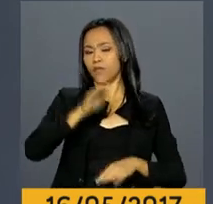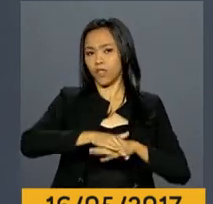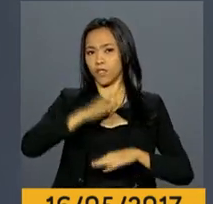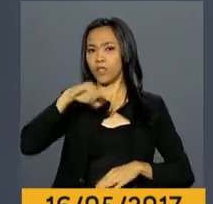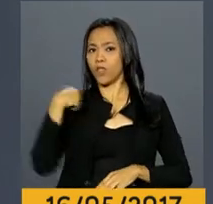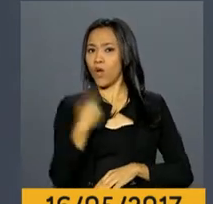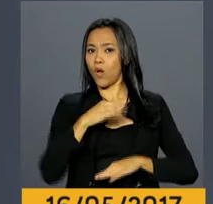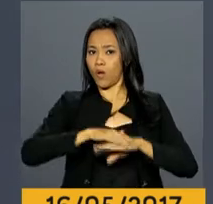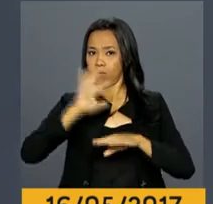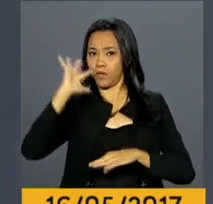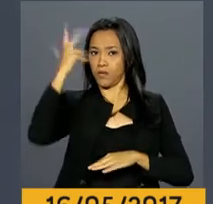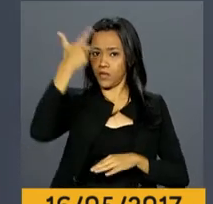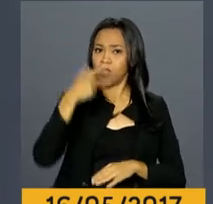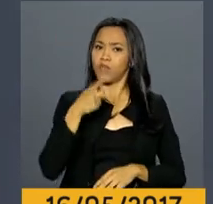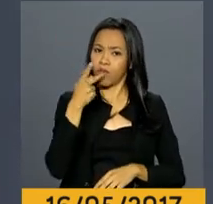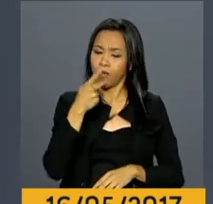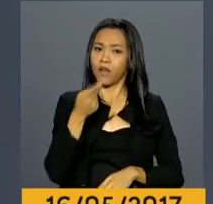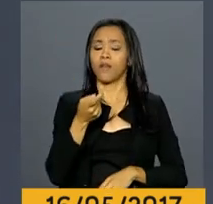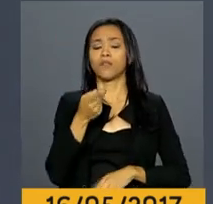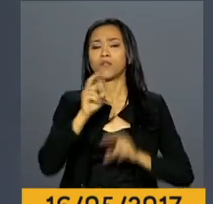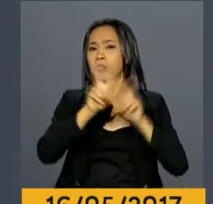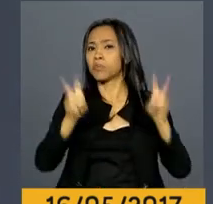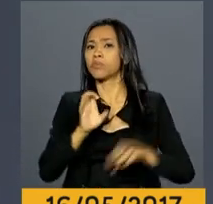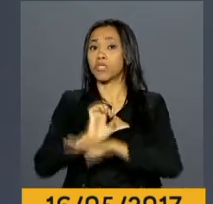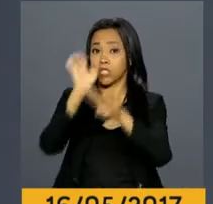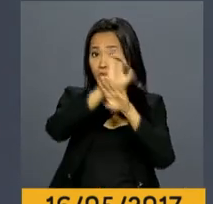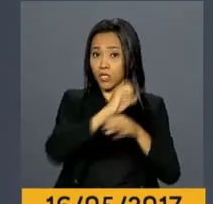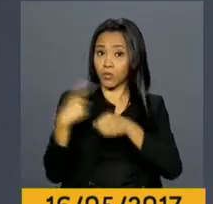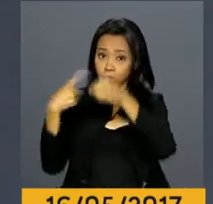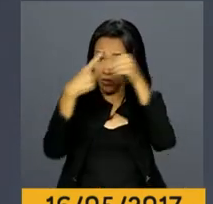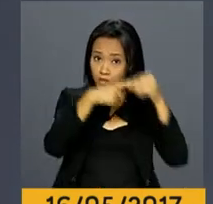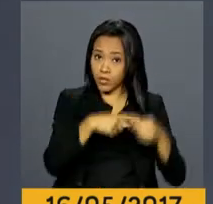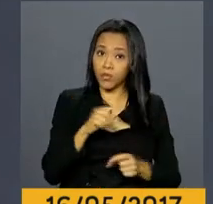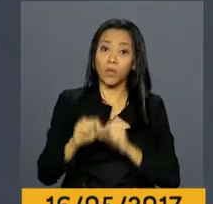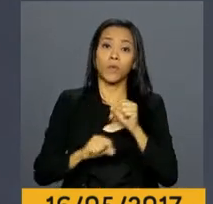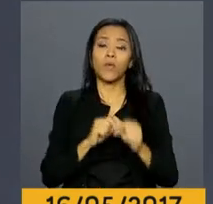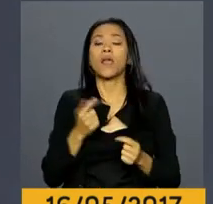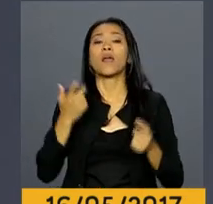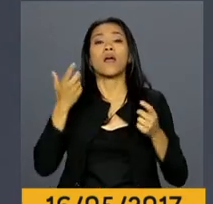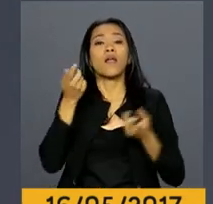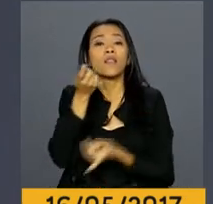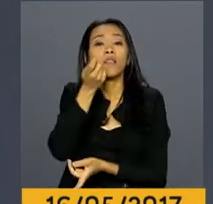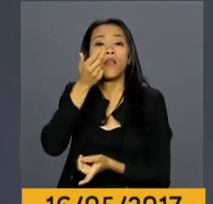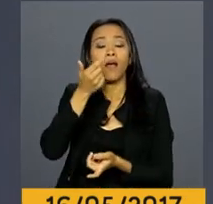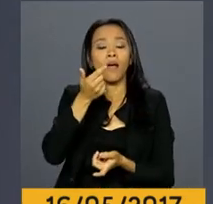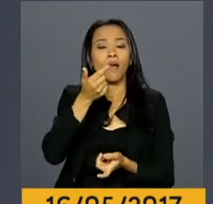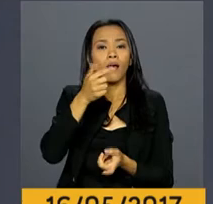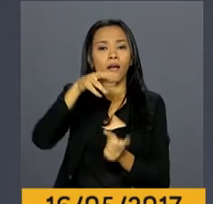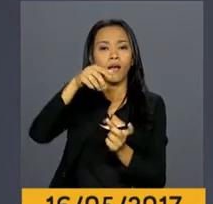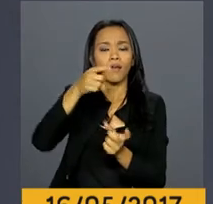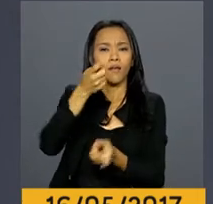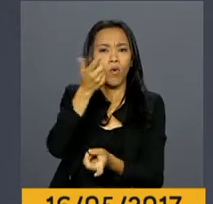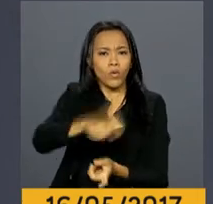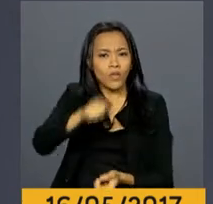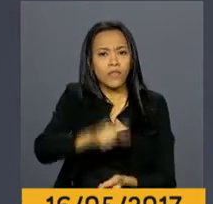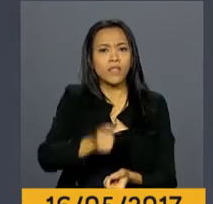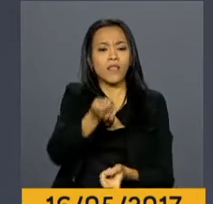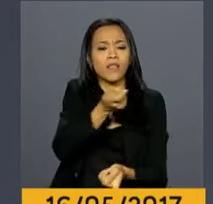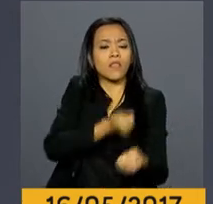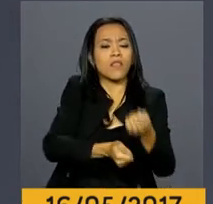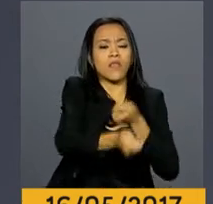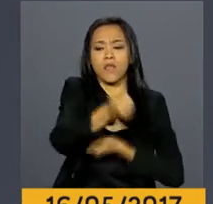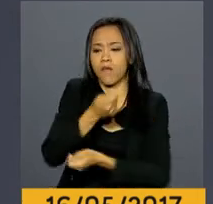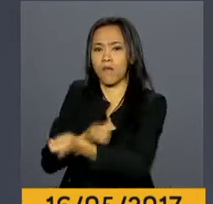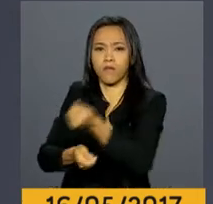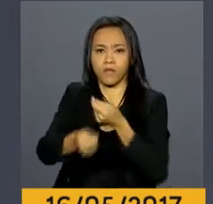apenas, em favor dos estados e municípios, foi no tocante à renegociação da dívida dos estados. Vocês se